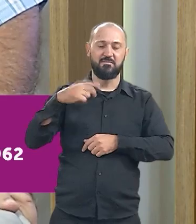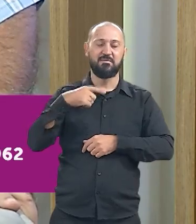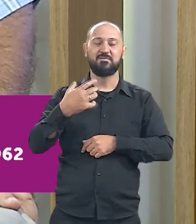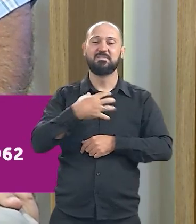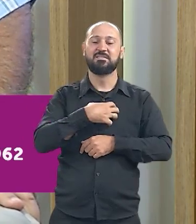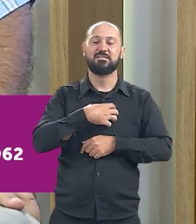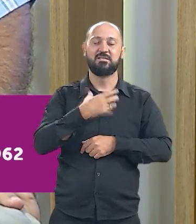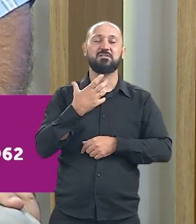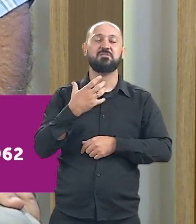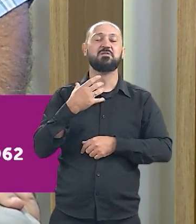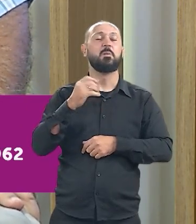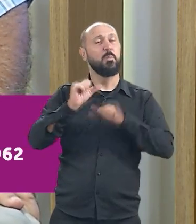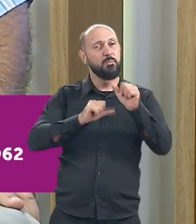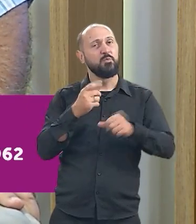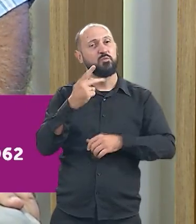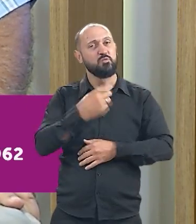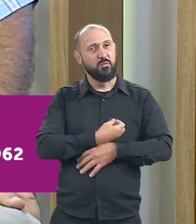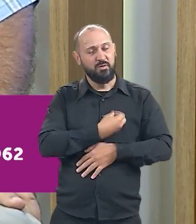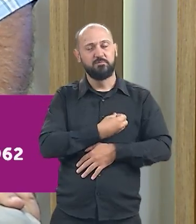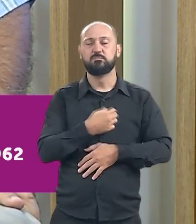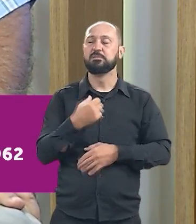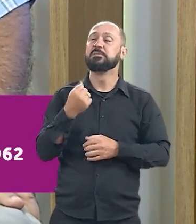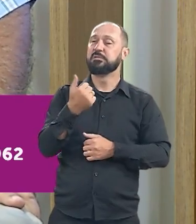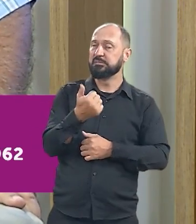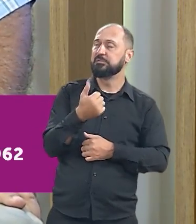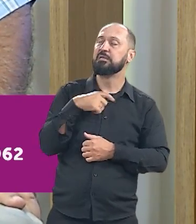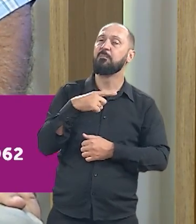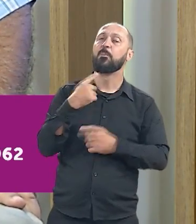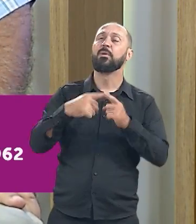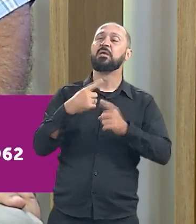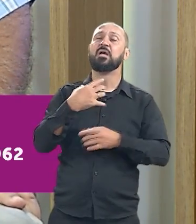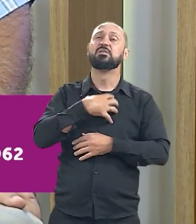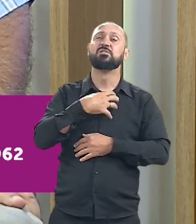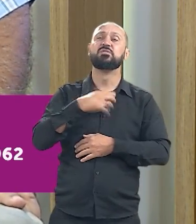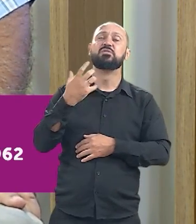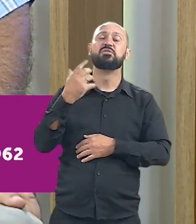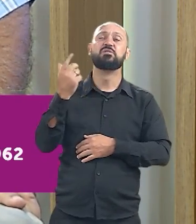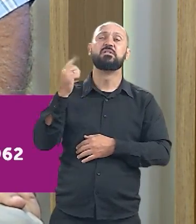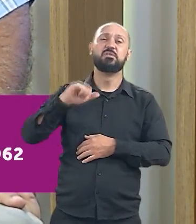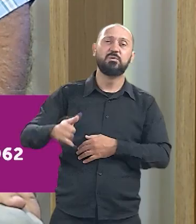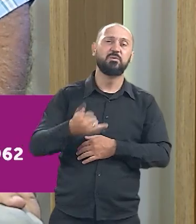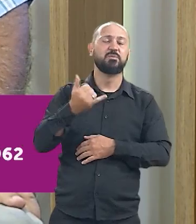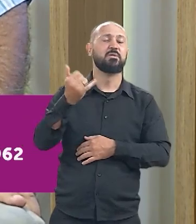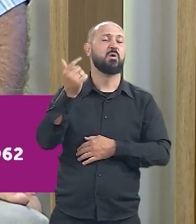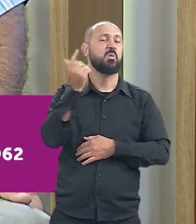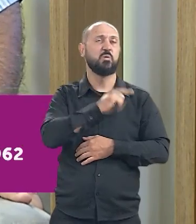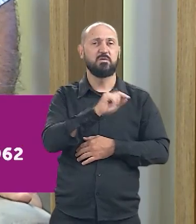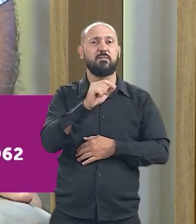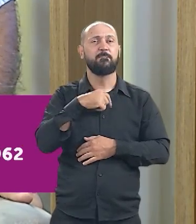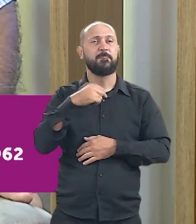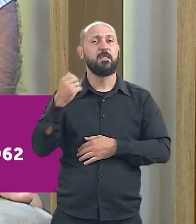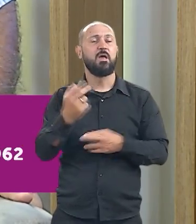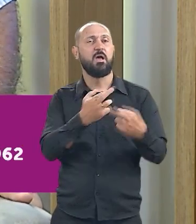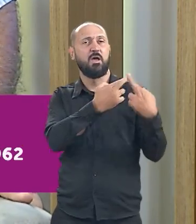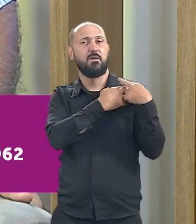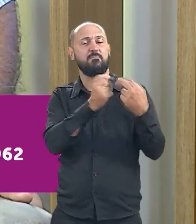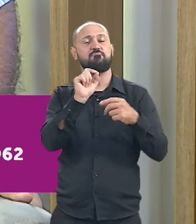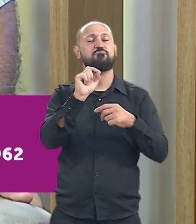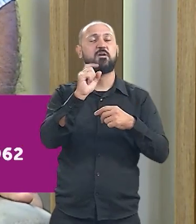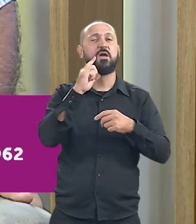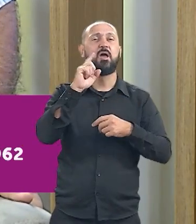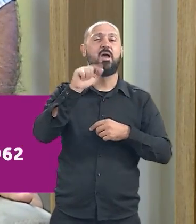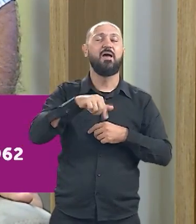porque a gente se sente útil e pode levar essa oportunidade, só isso. A função do voluntário do CVV, que é a mais anônima